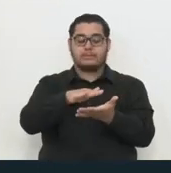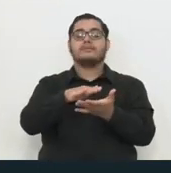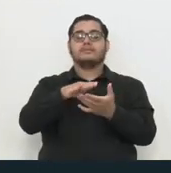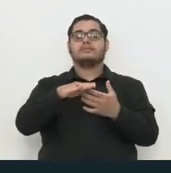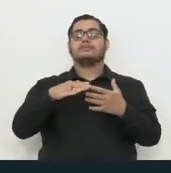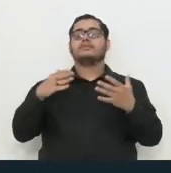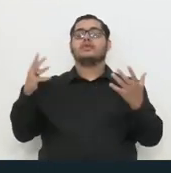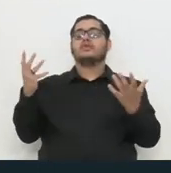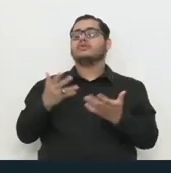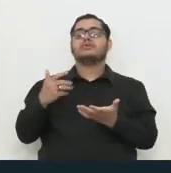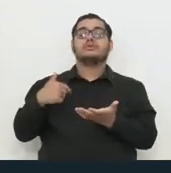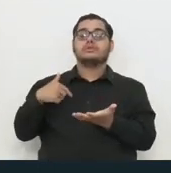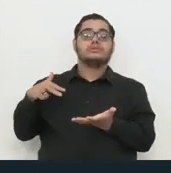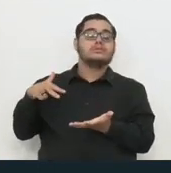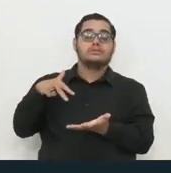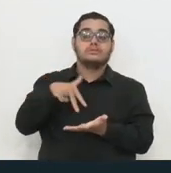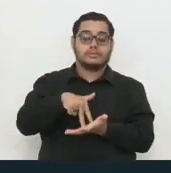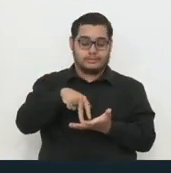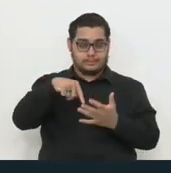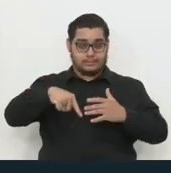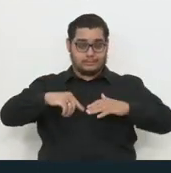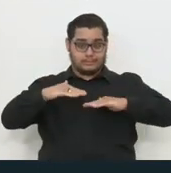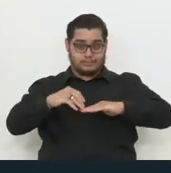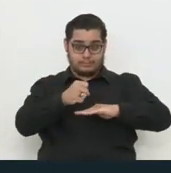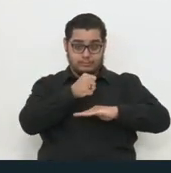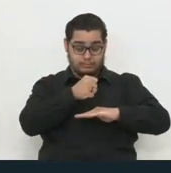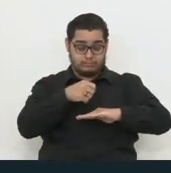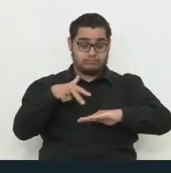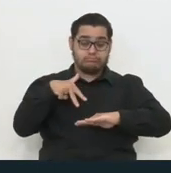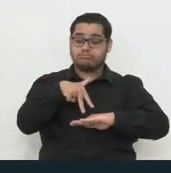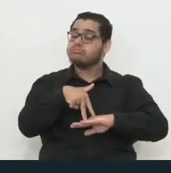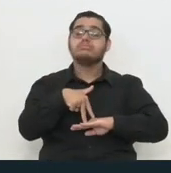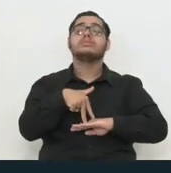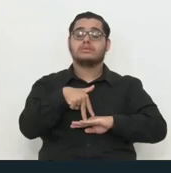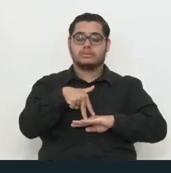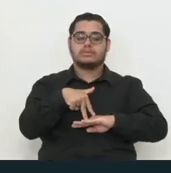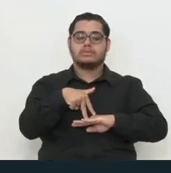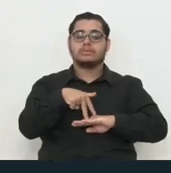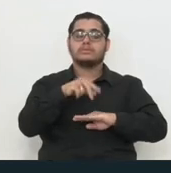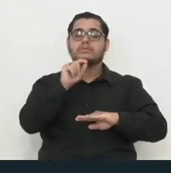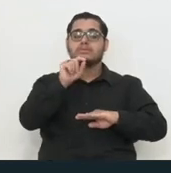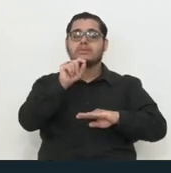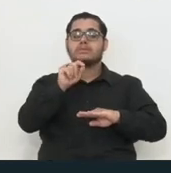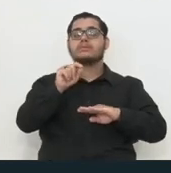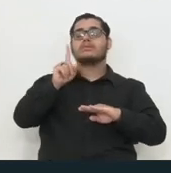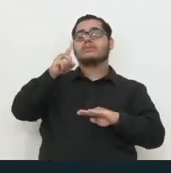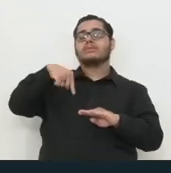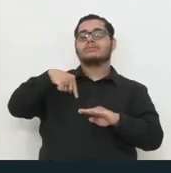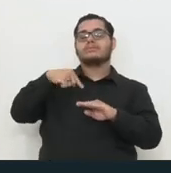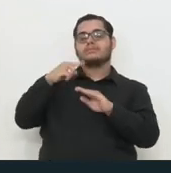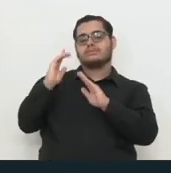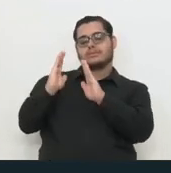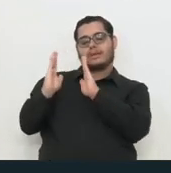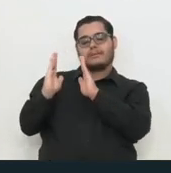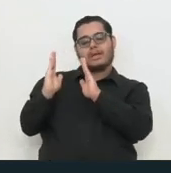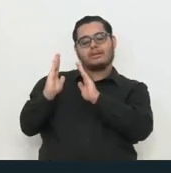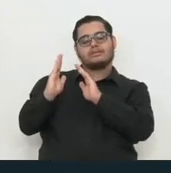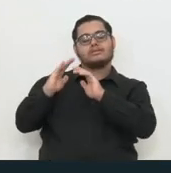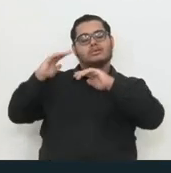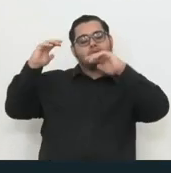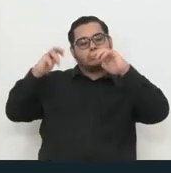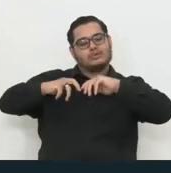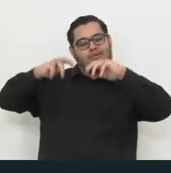me traz hoje aqui é essa Tribuna né chamar atenção um pouco né esse período de chuvas fortes aí